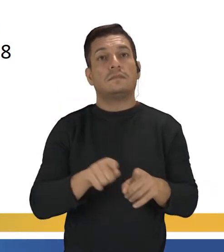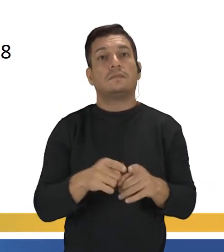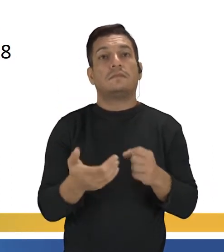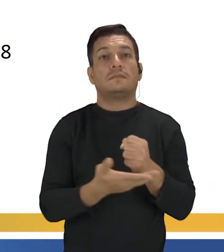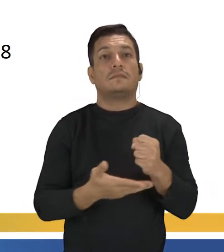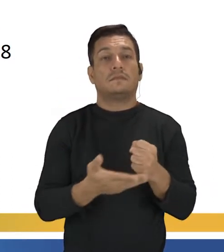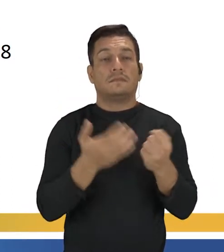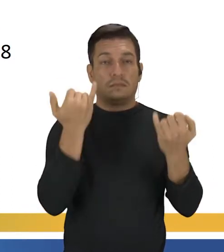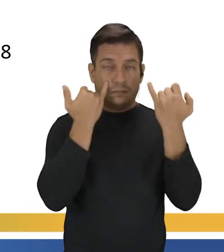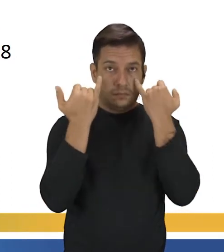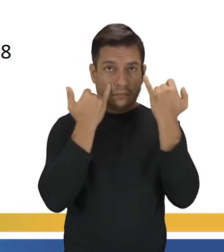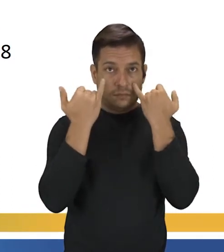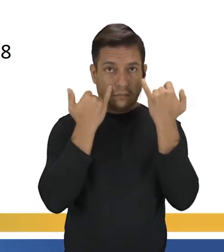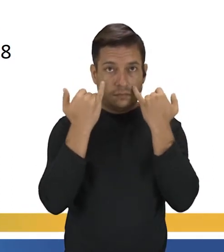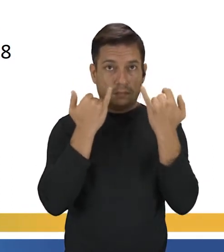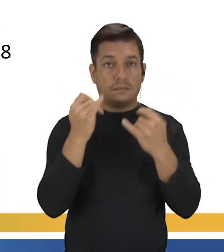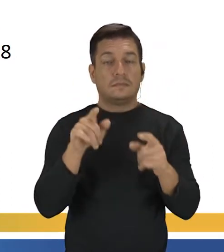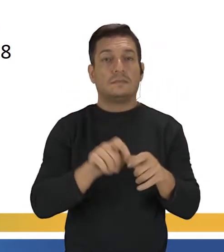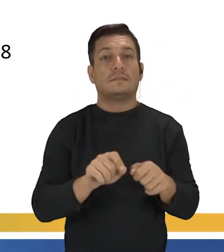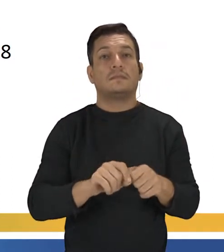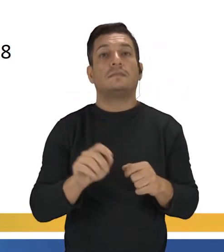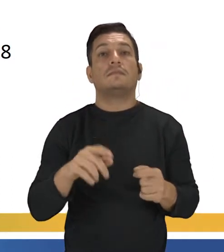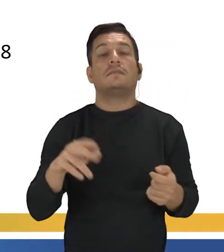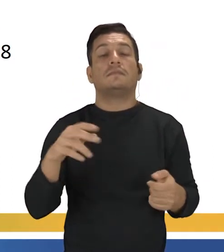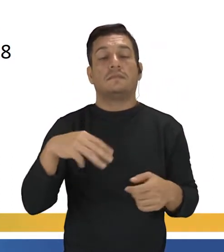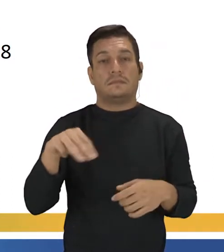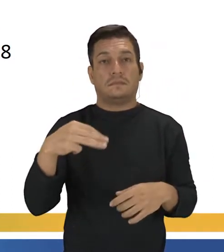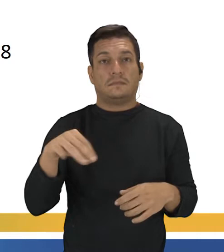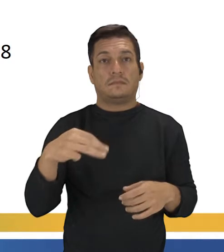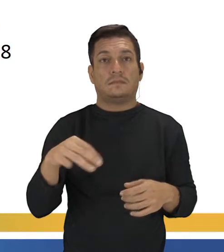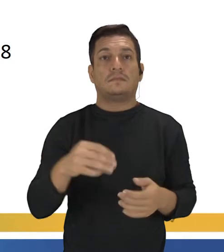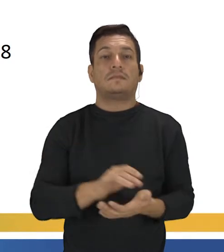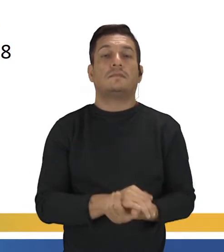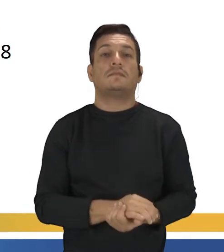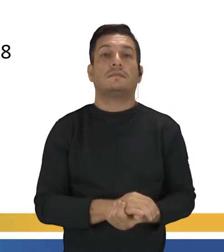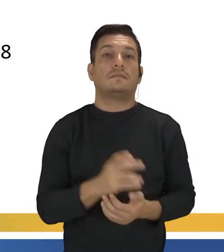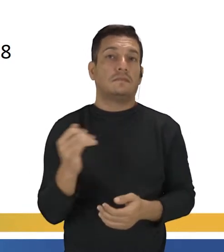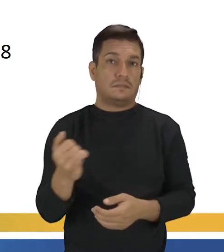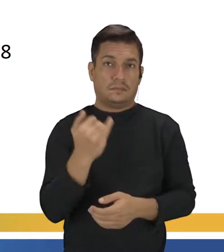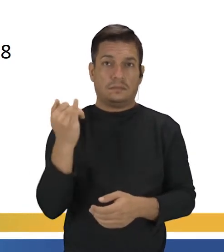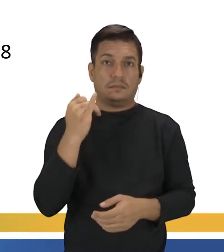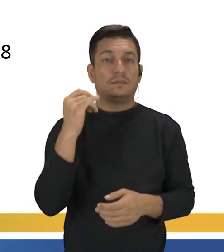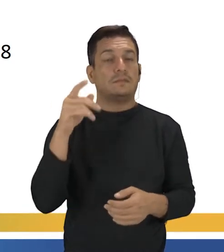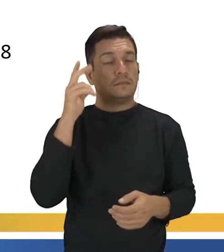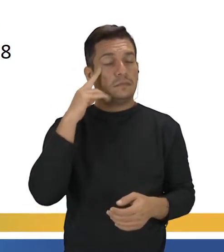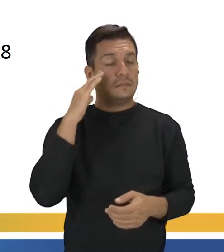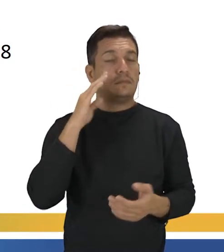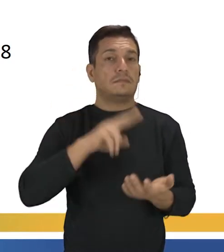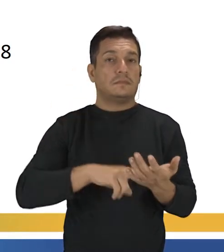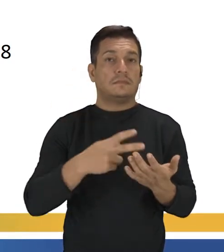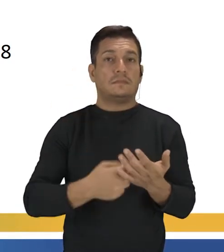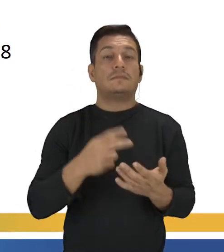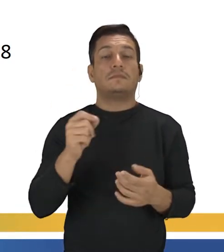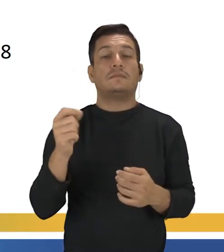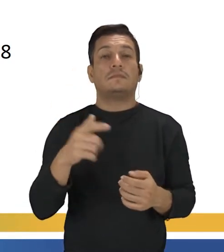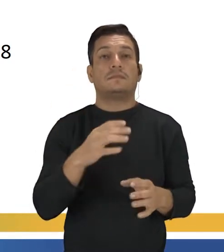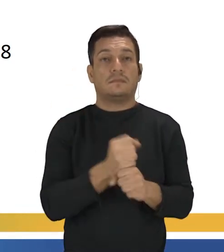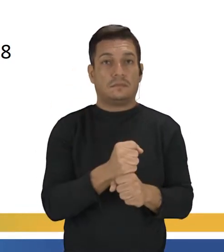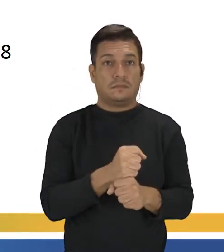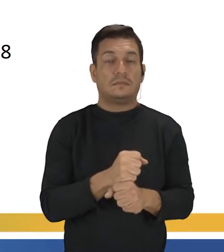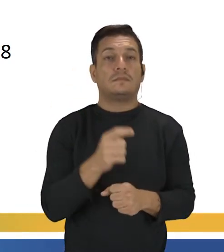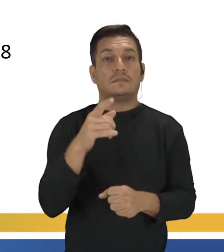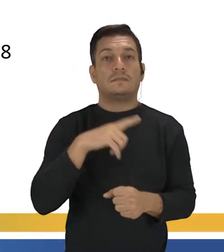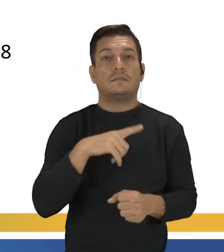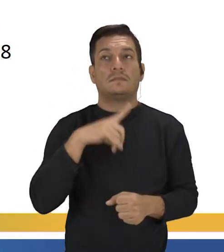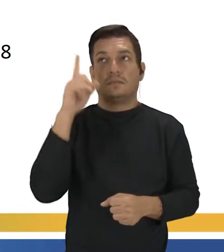dos dados informados e fazer as operações matemáticas devidas, tá? Isso é muito mais interpretação do que conta. Então, se você